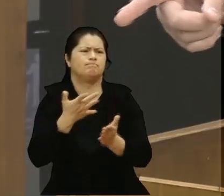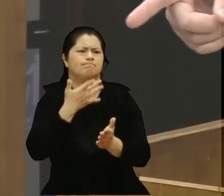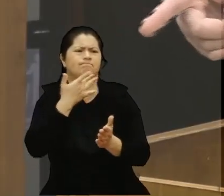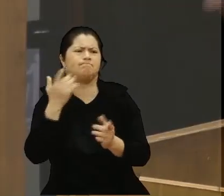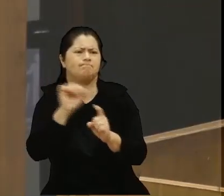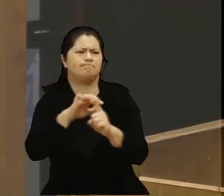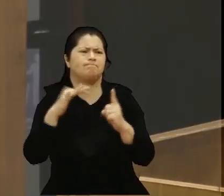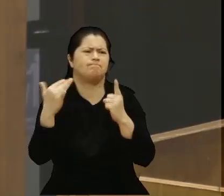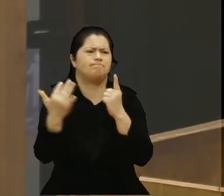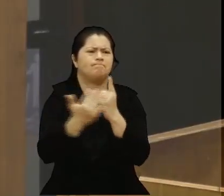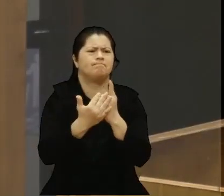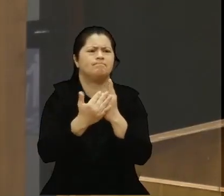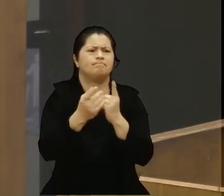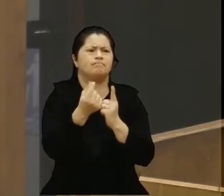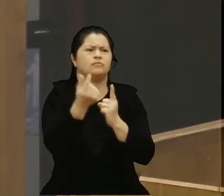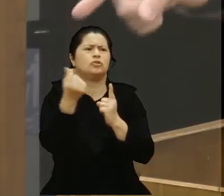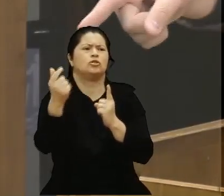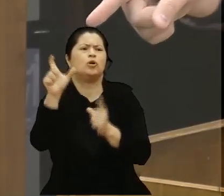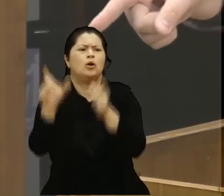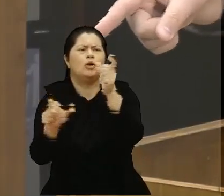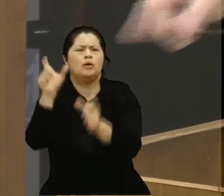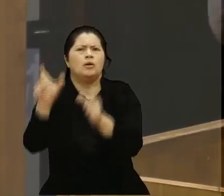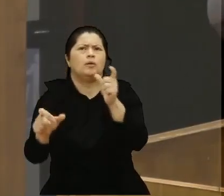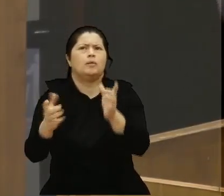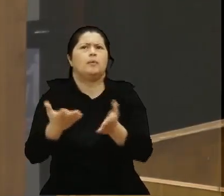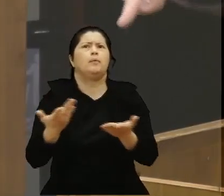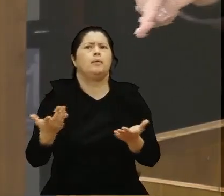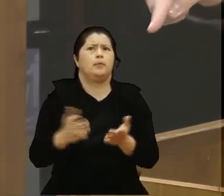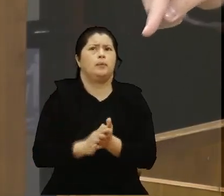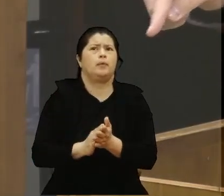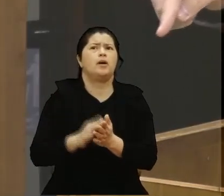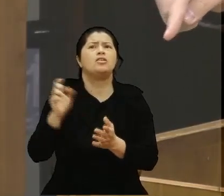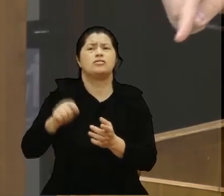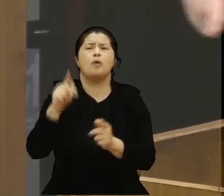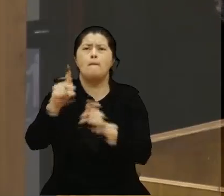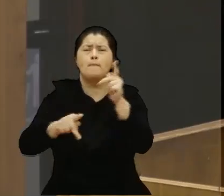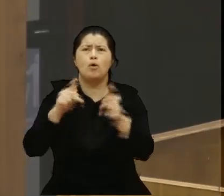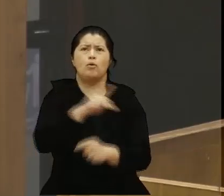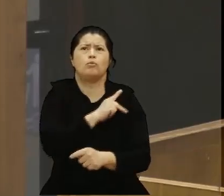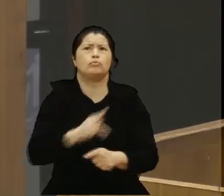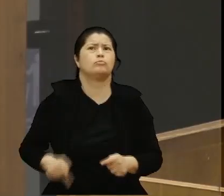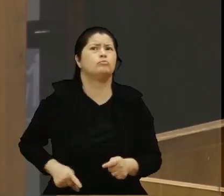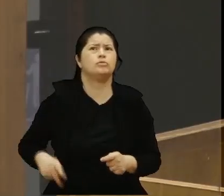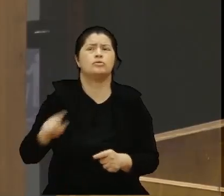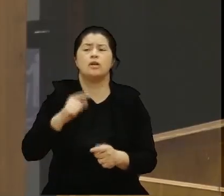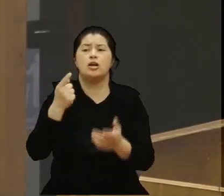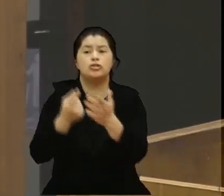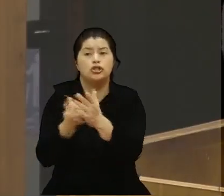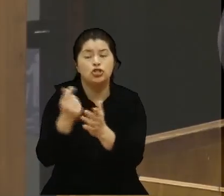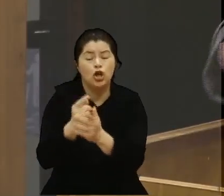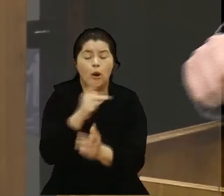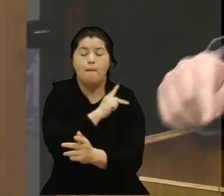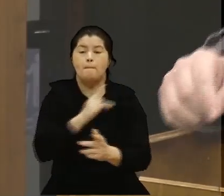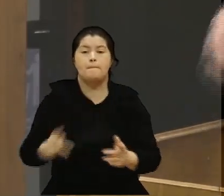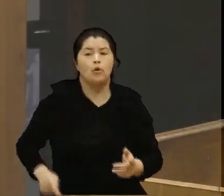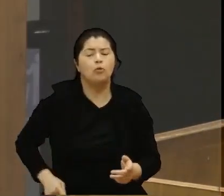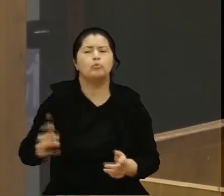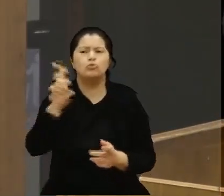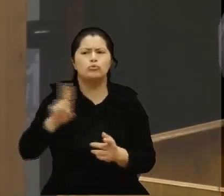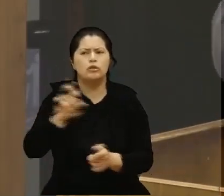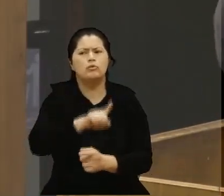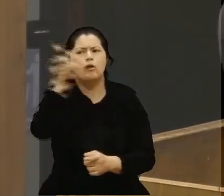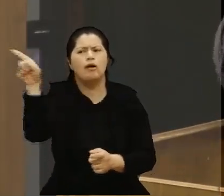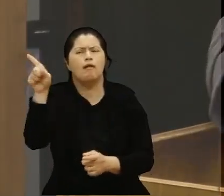alheio, né? Prega socialismo com o dinheiro do Estado, que é o dinheiro público. Não existe dinheiro que não é nosso. O dinheiro é público que está sendo utilizado lá. Então é